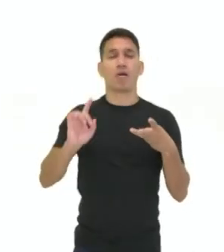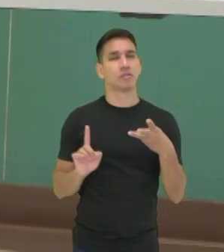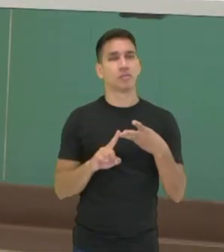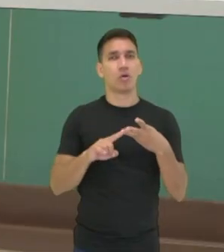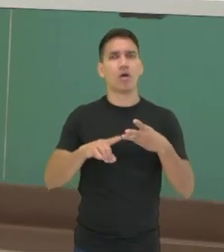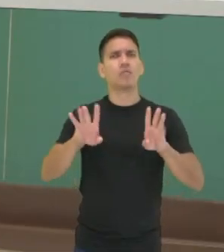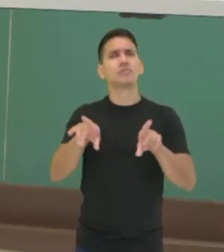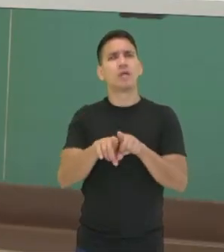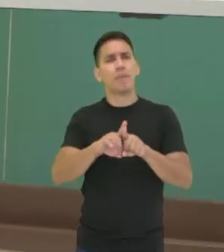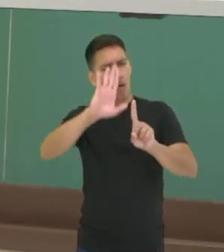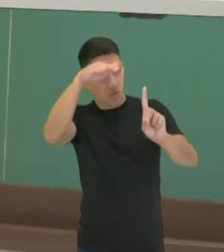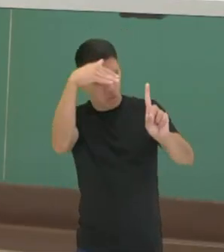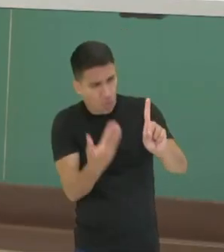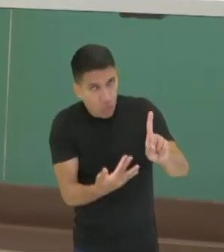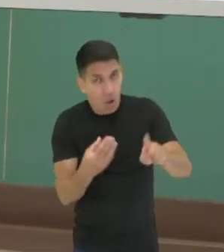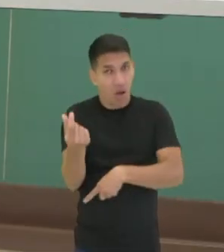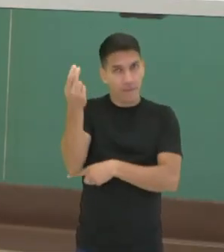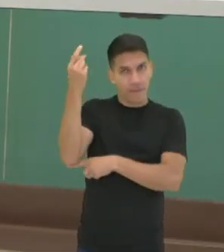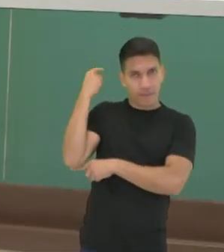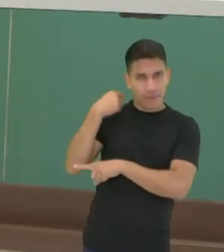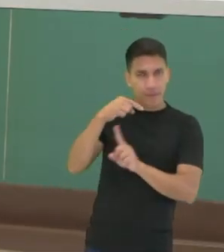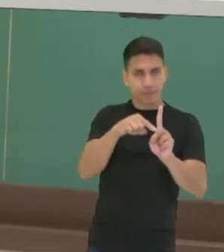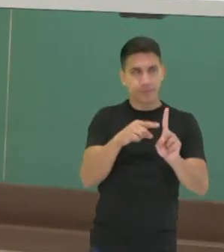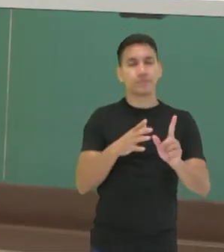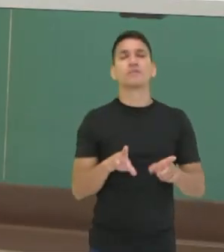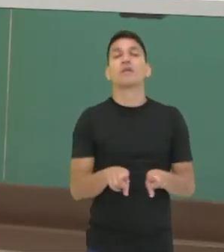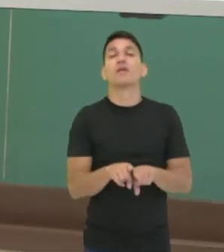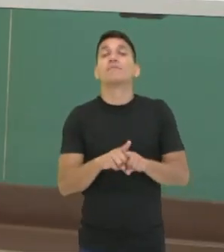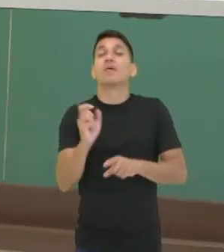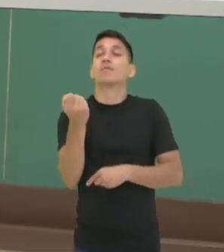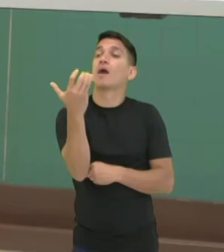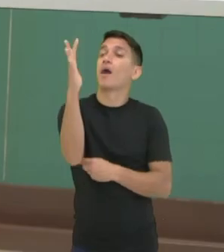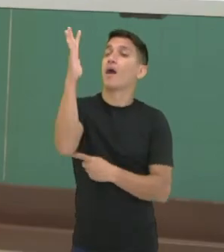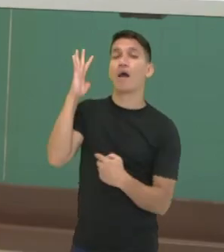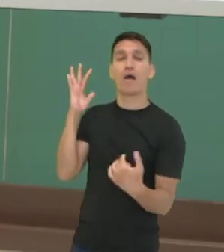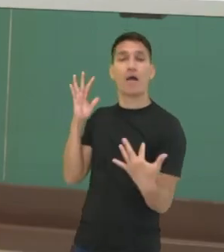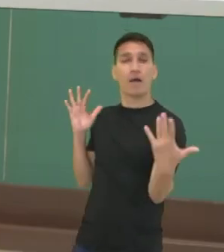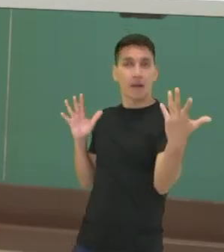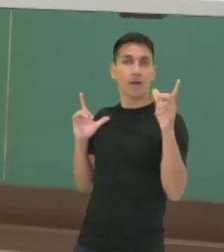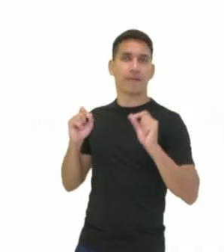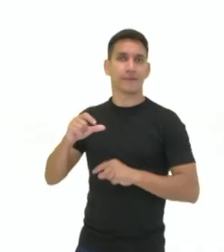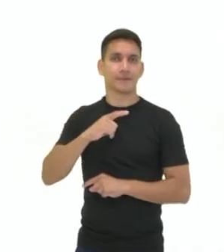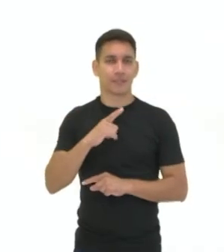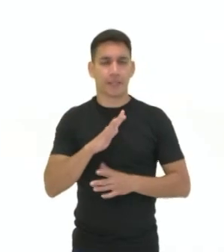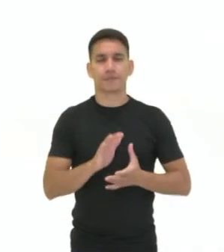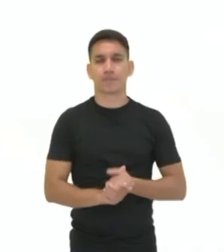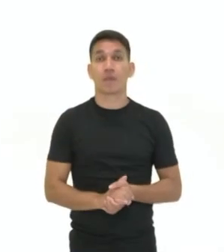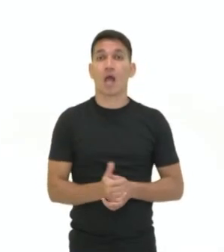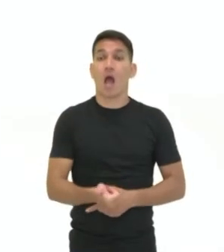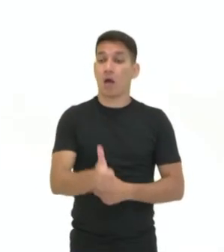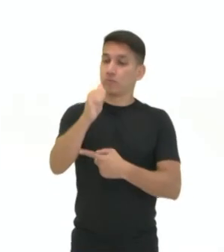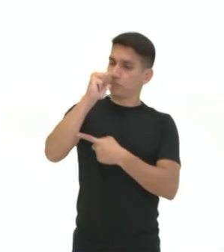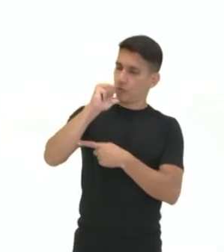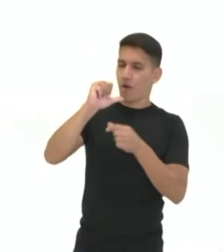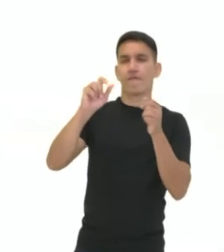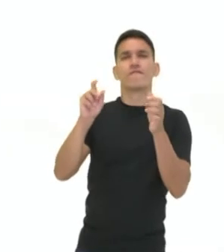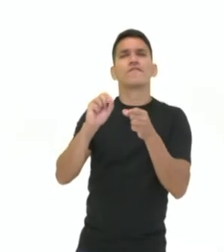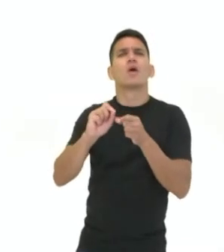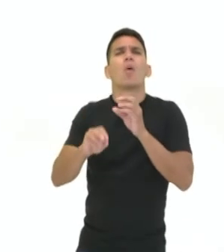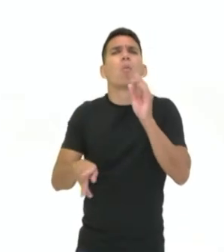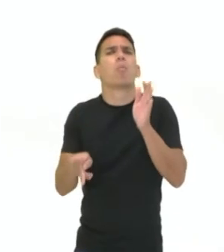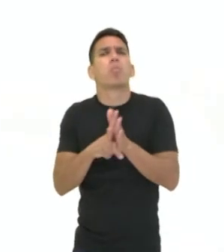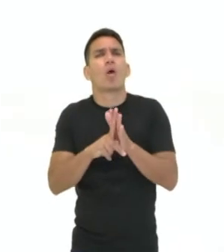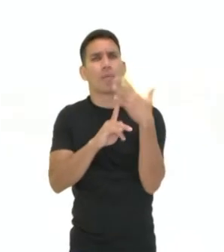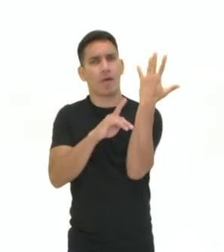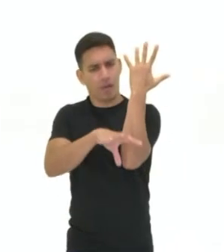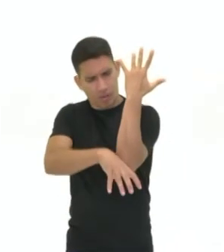inclusive muito forte o culto aos ancestrais, e a natureza, os elementos da natureza. A bebida feita com a casca do tronco da Jurema, alguns